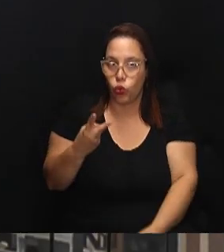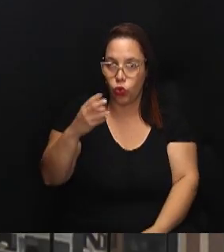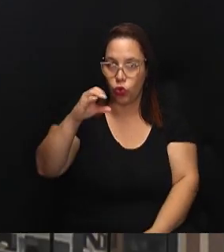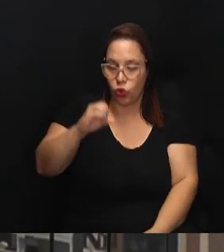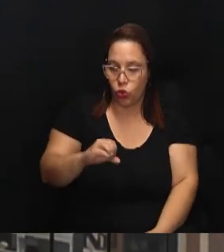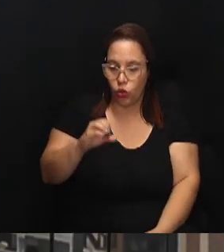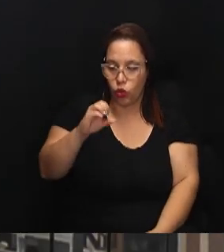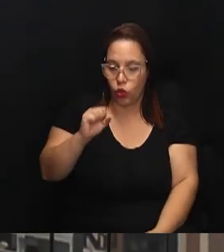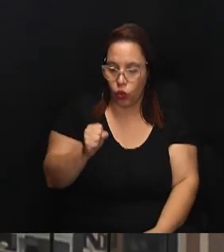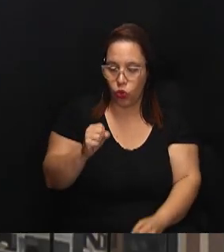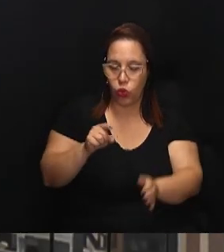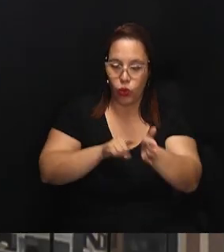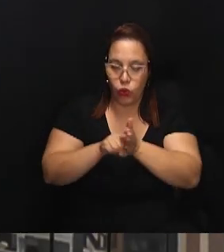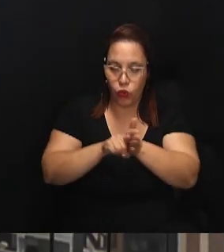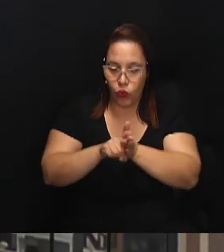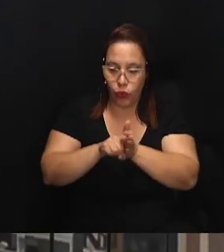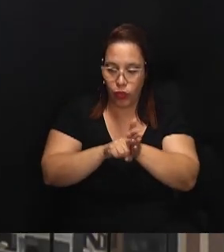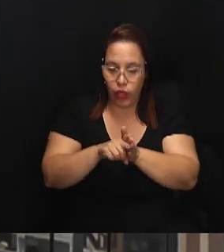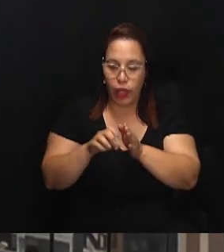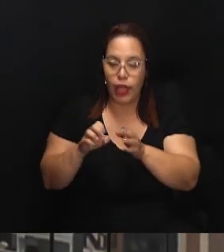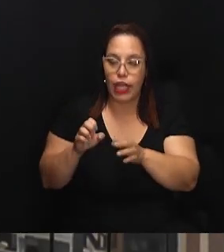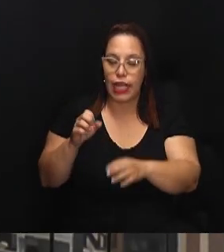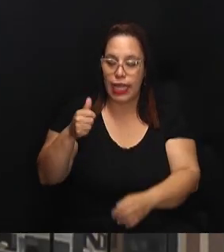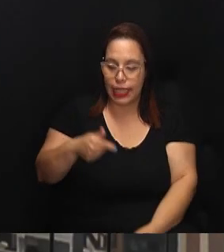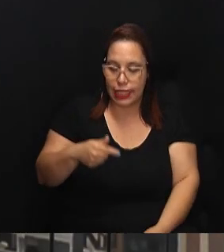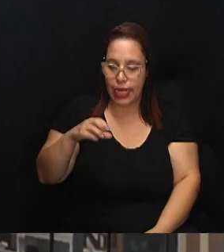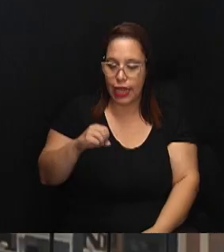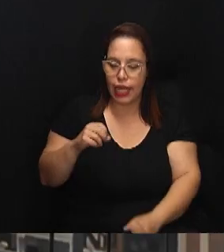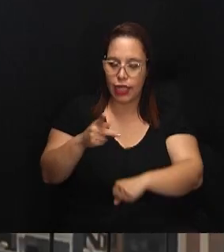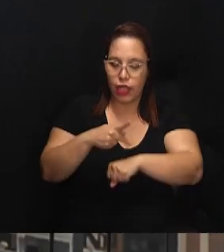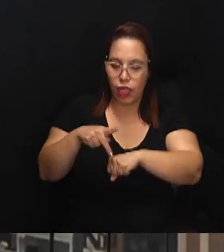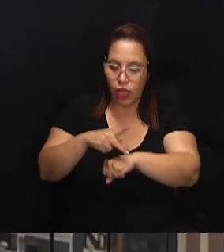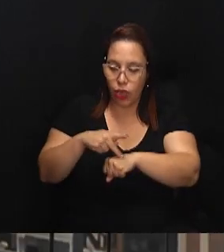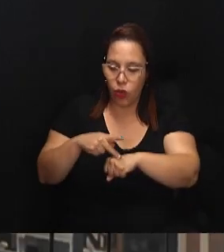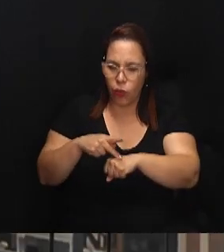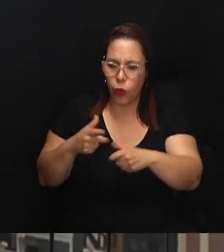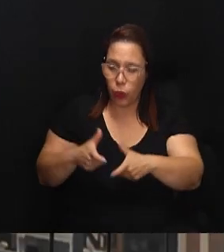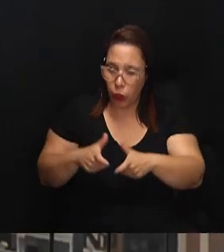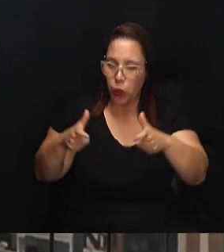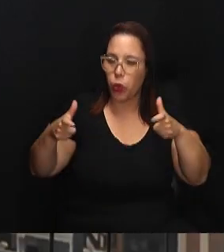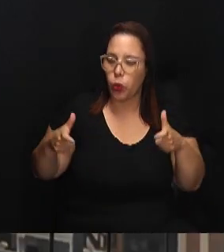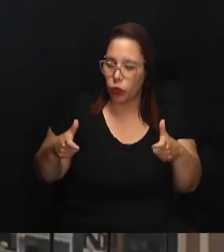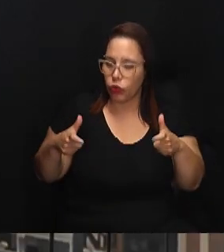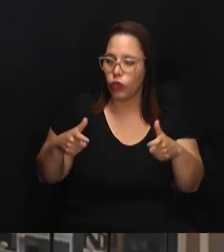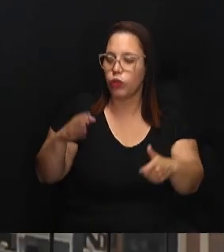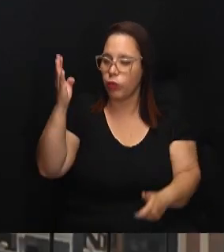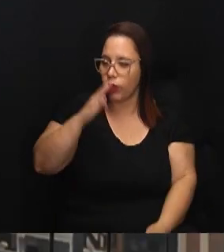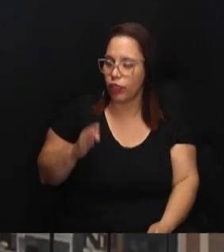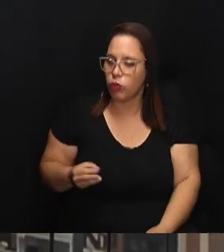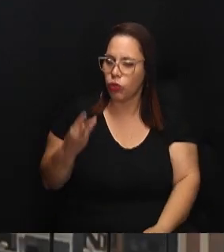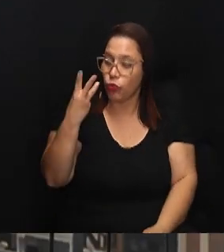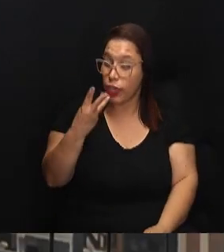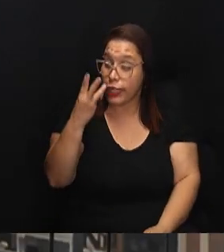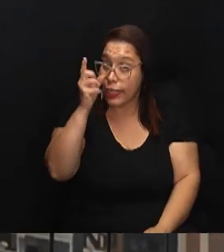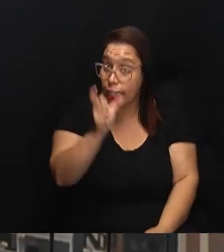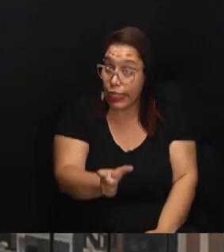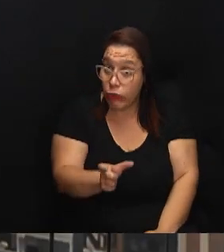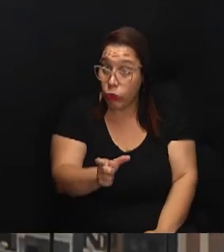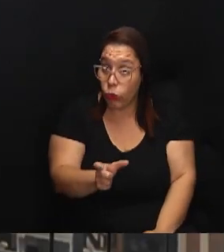aí 298 equipes de 70 países. Isso é muita coisa para o Brasil conseguir um terceiro lugar,